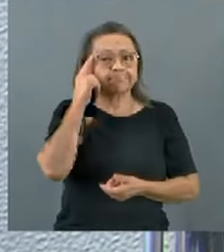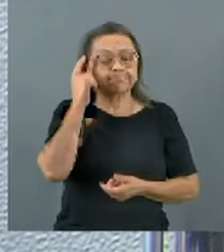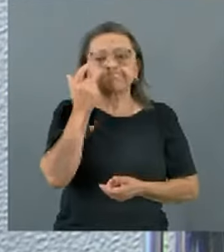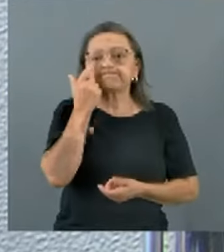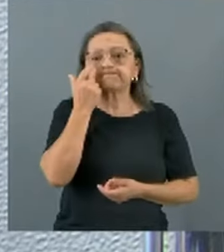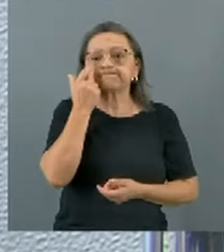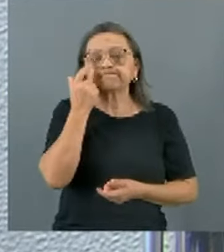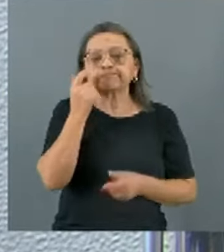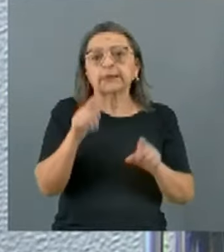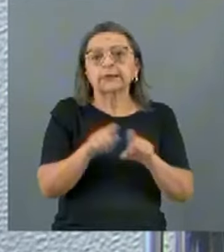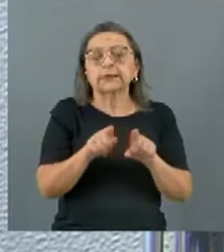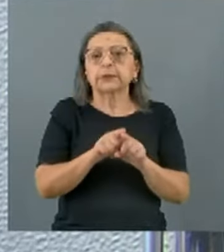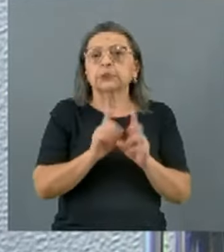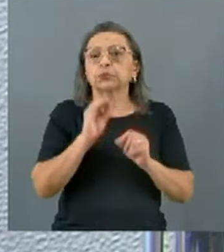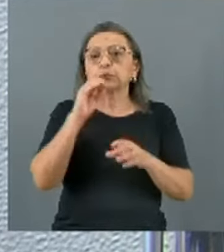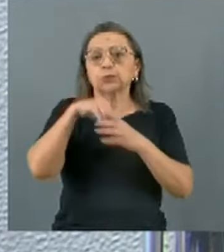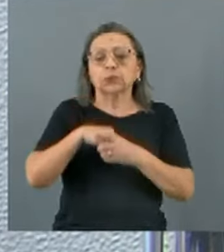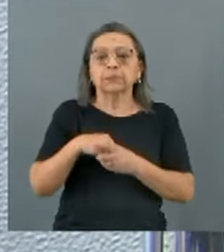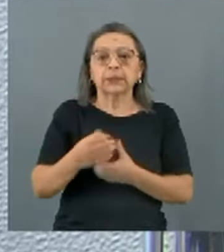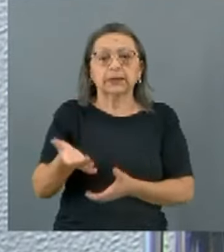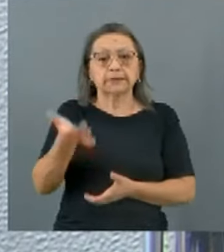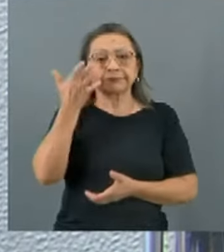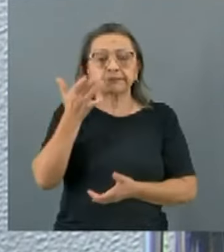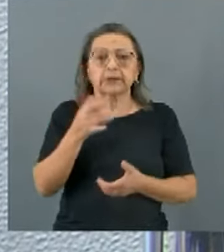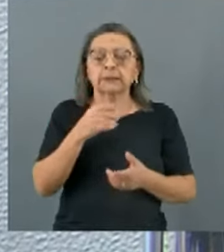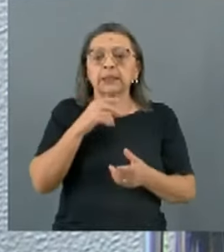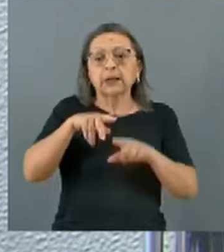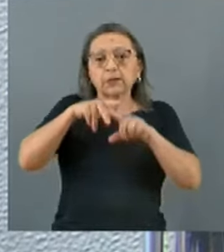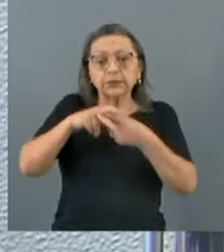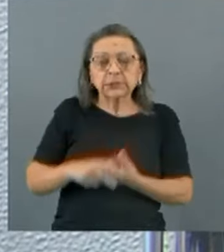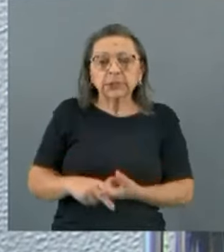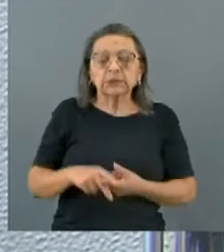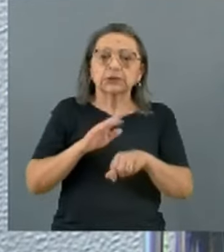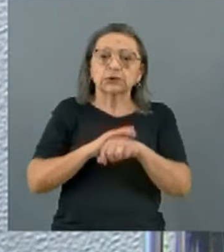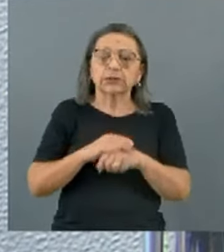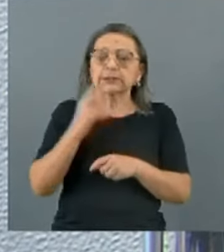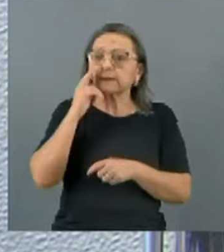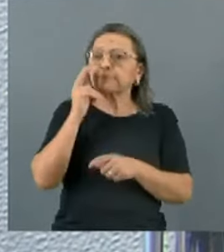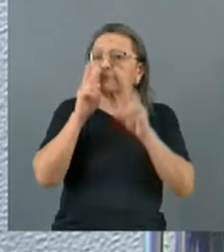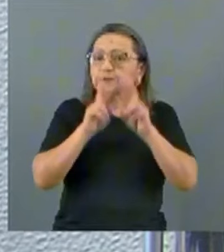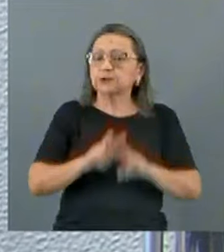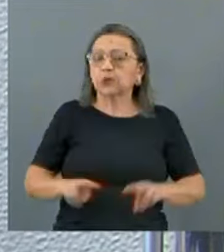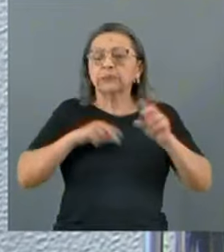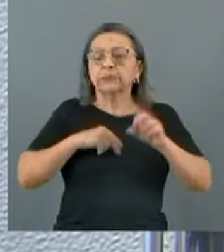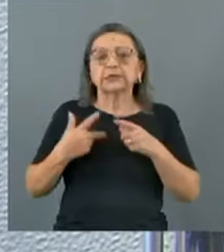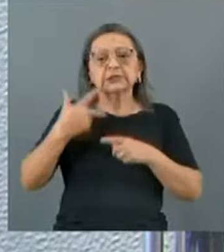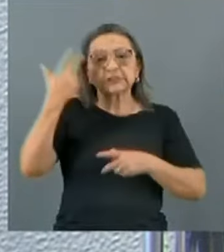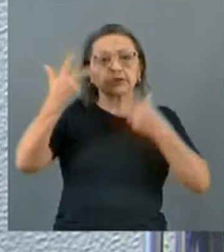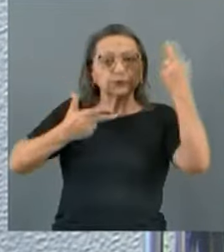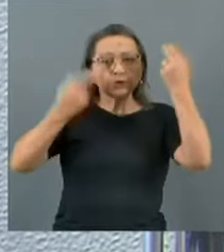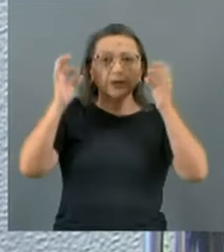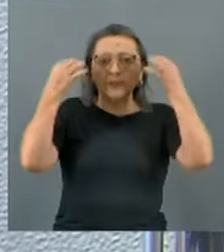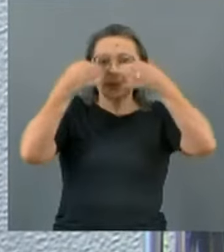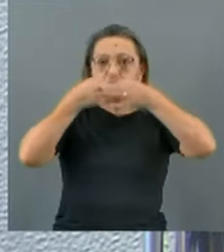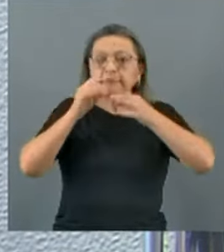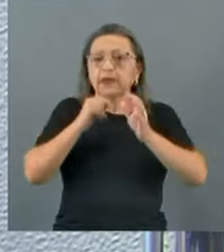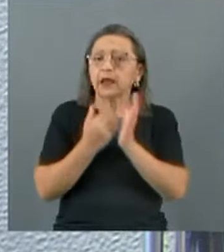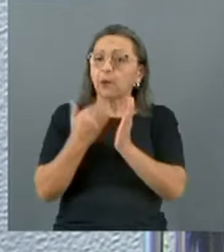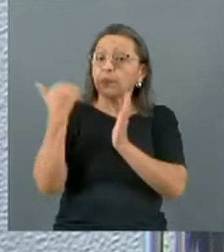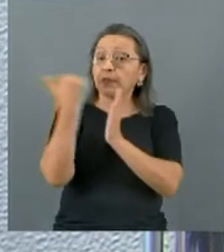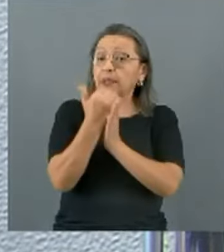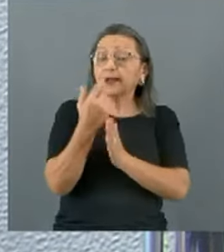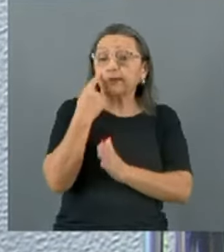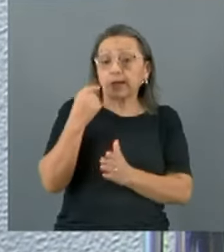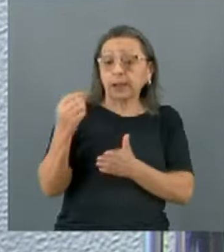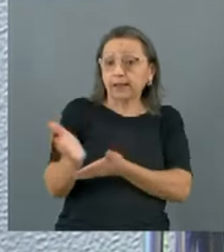oculares e intraoculares para a correção das doenças visuais e a cirurgia de catarata, que irão aumentar com a reforma